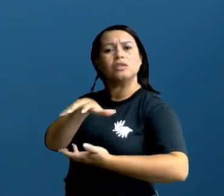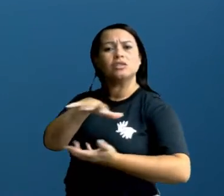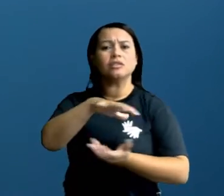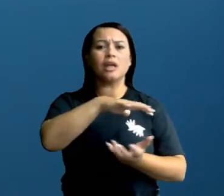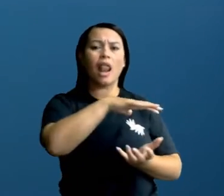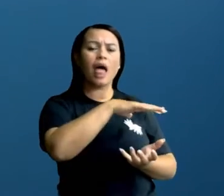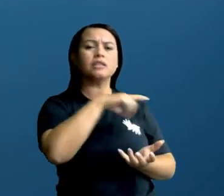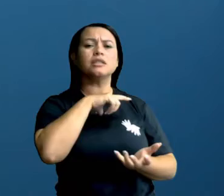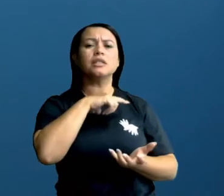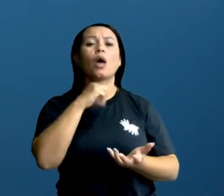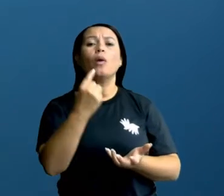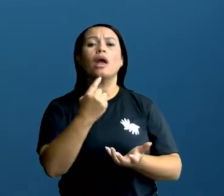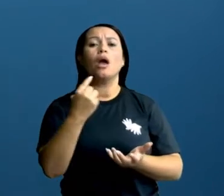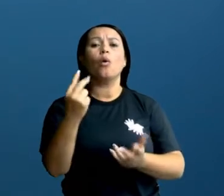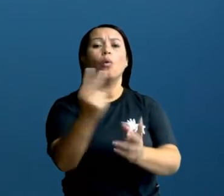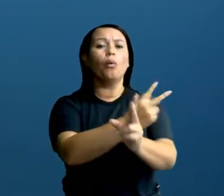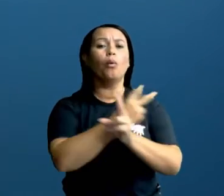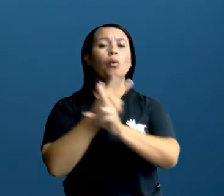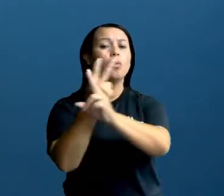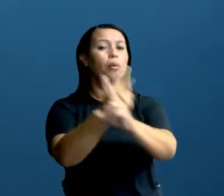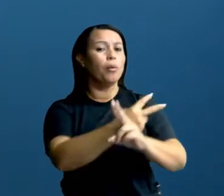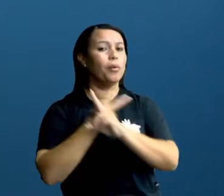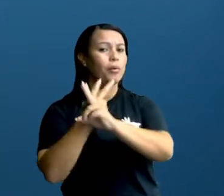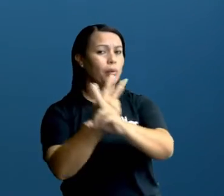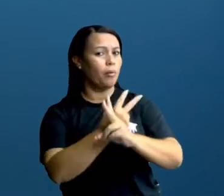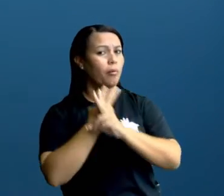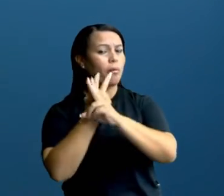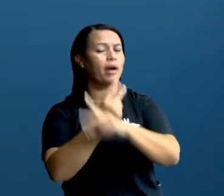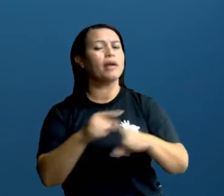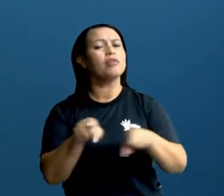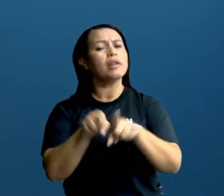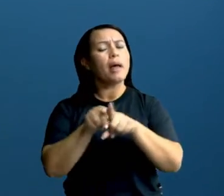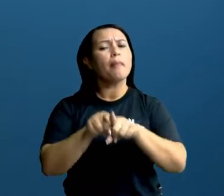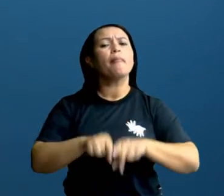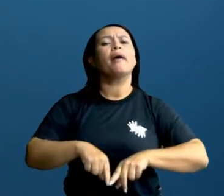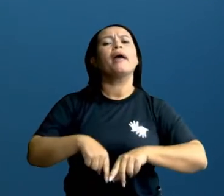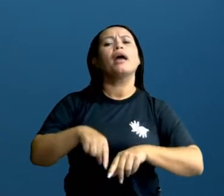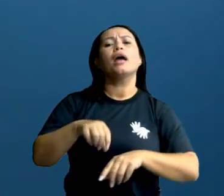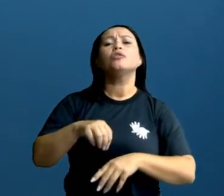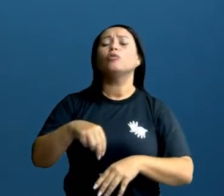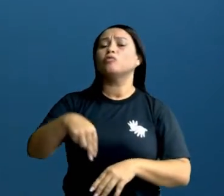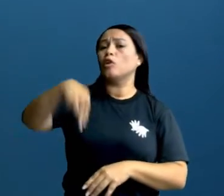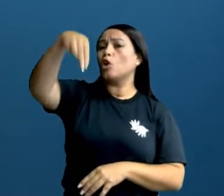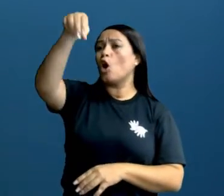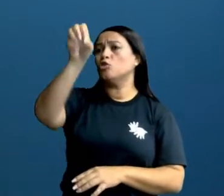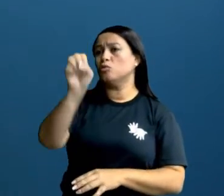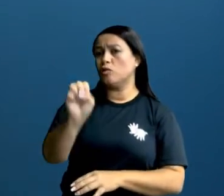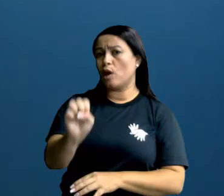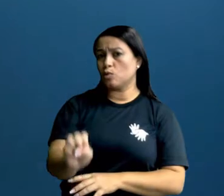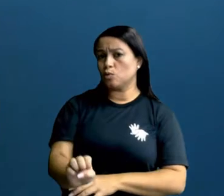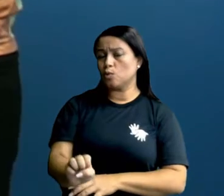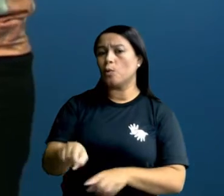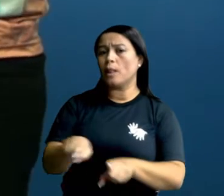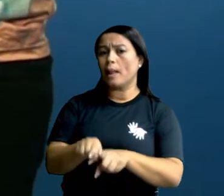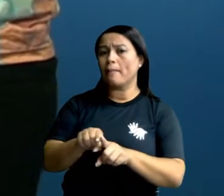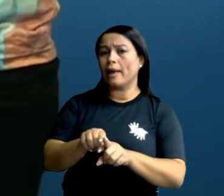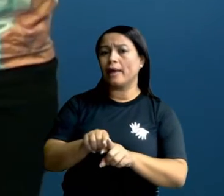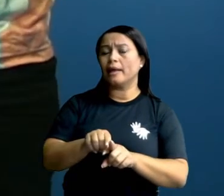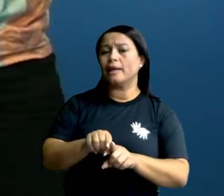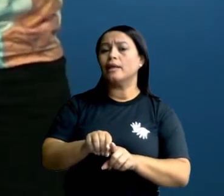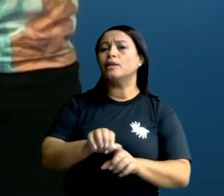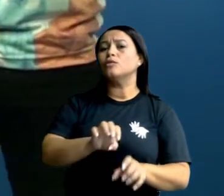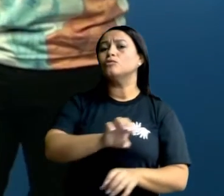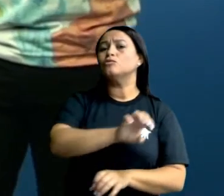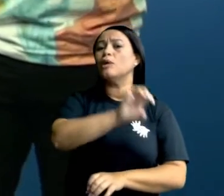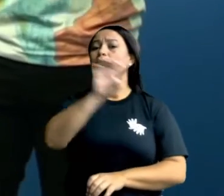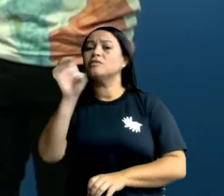ter uma circulação do vento que vai se dar, né, em situações opostas no hemisfério norte e no hemisfério sul. Isso também vai